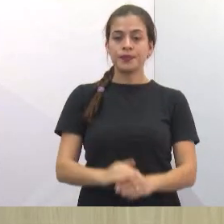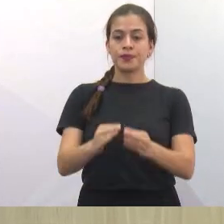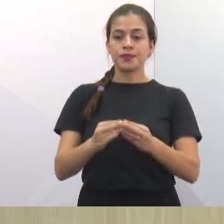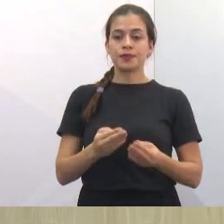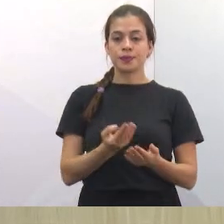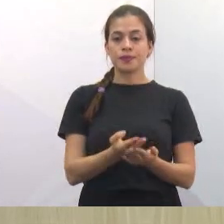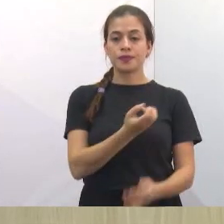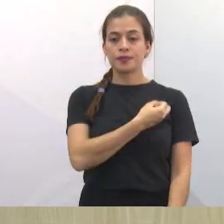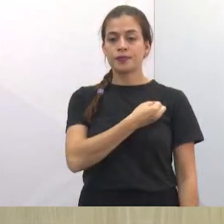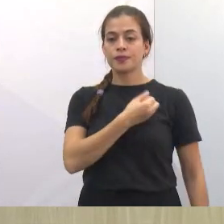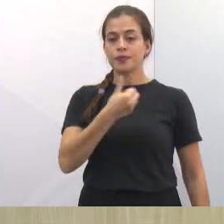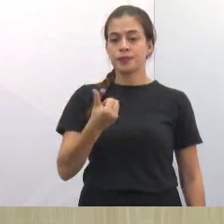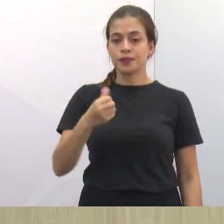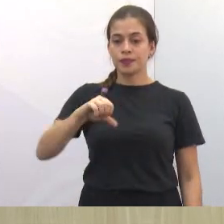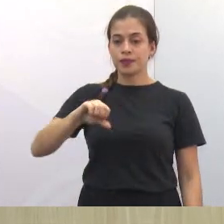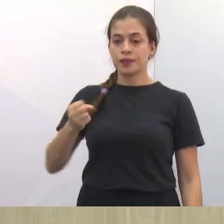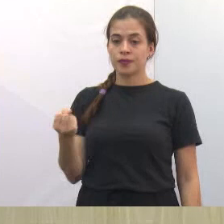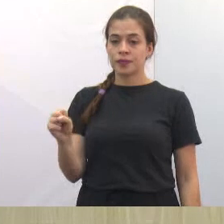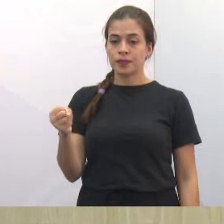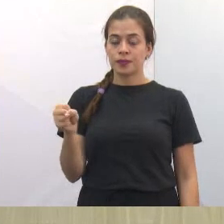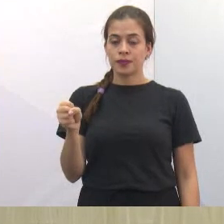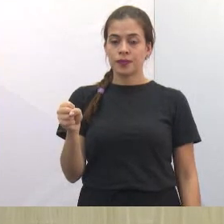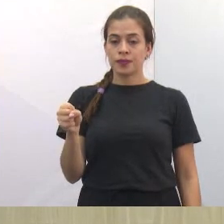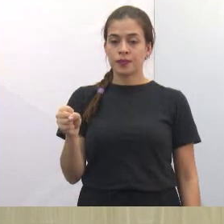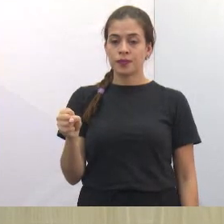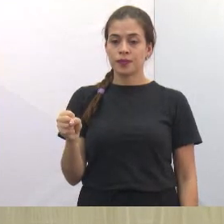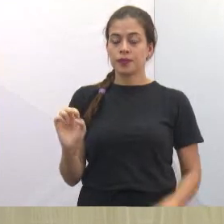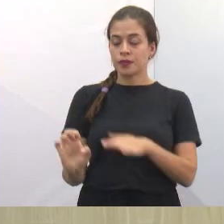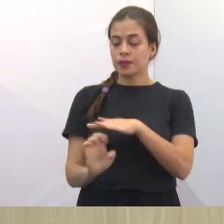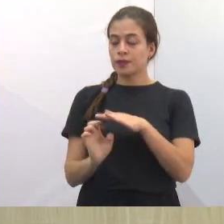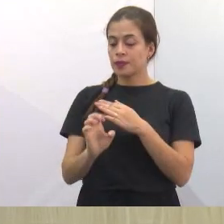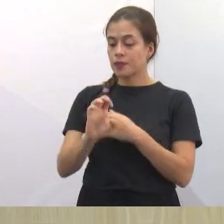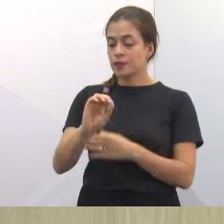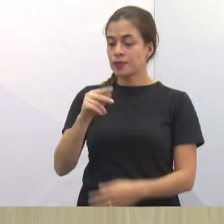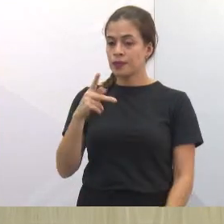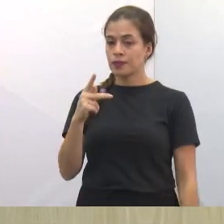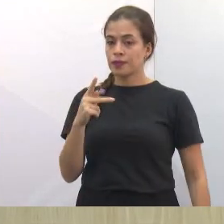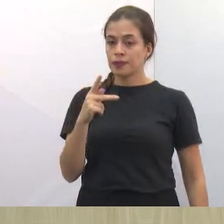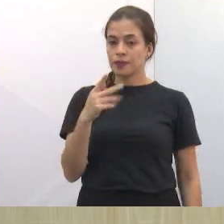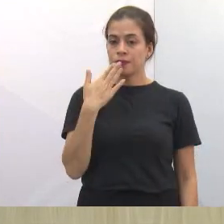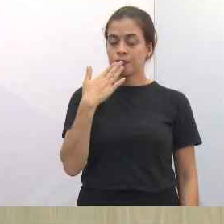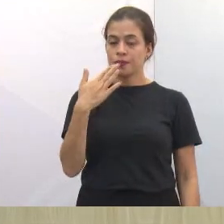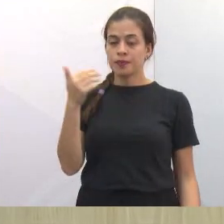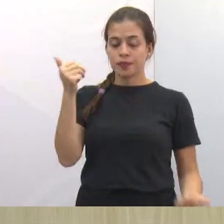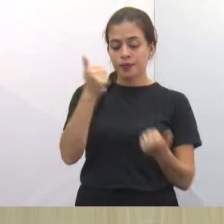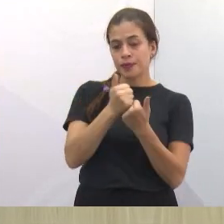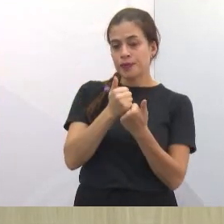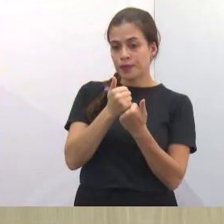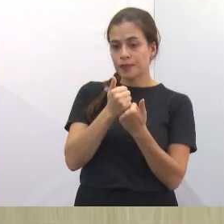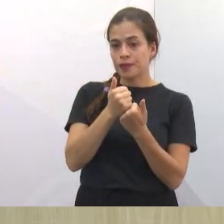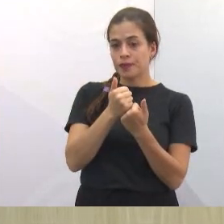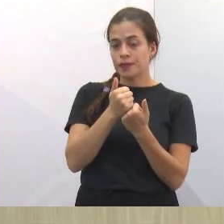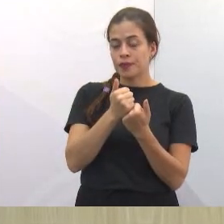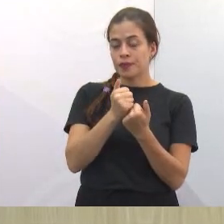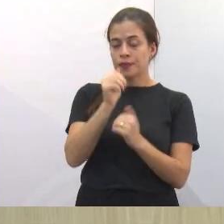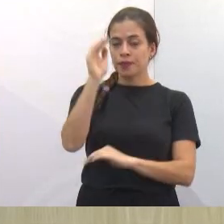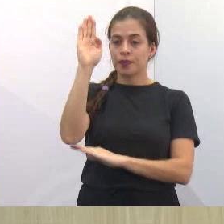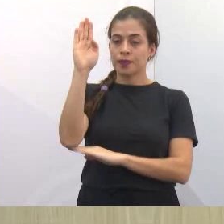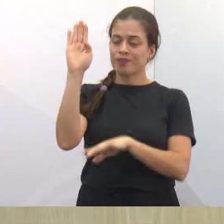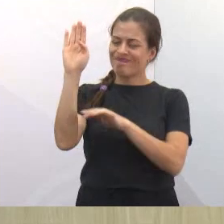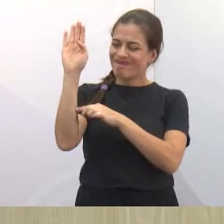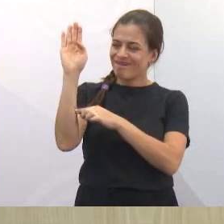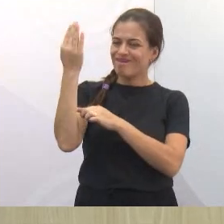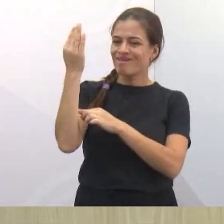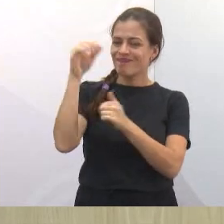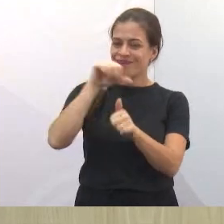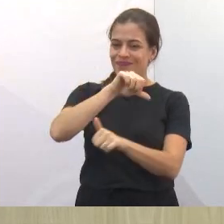Requerimento 198. A IDP solicitando substituição do poste de madeira